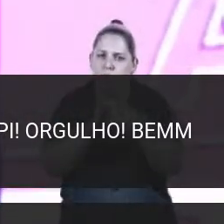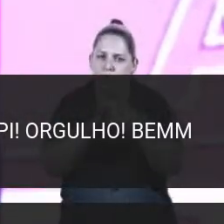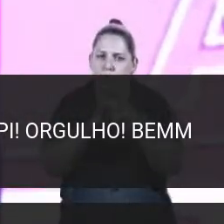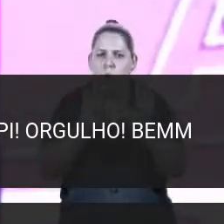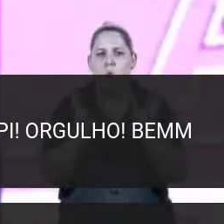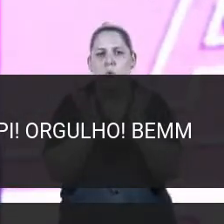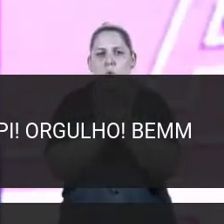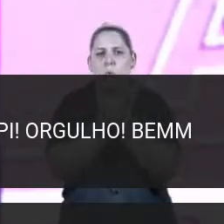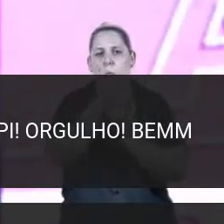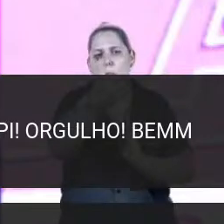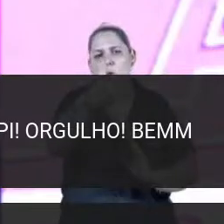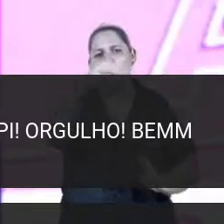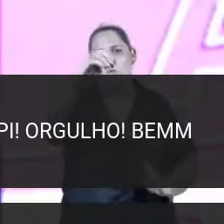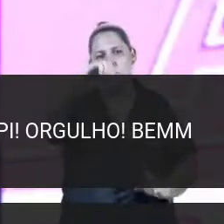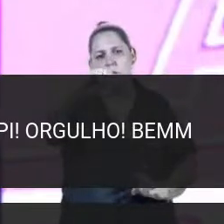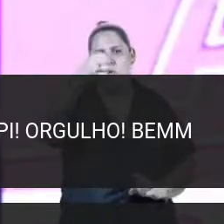em